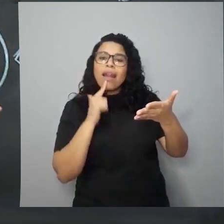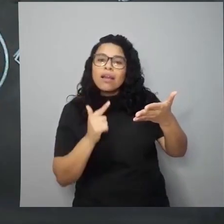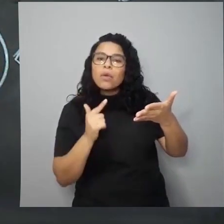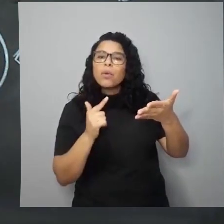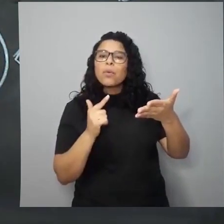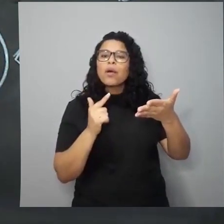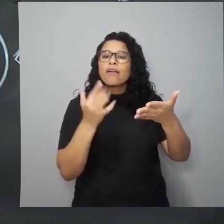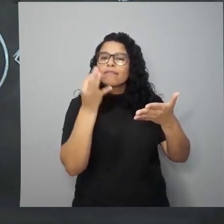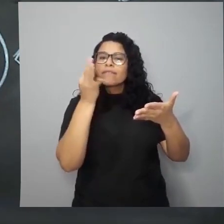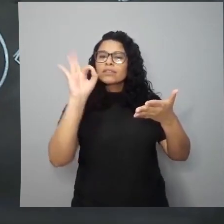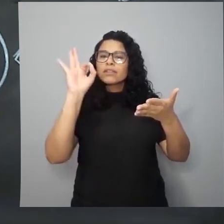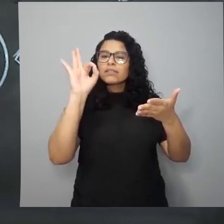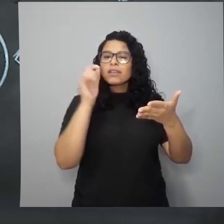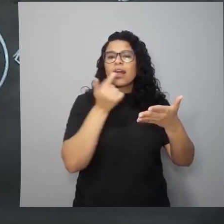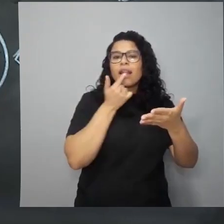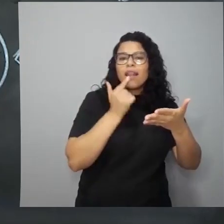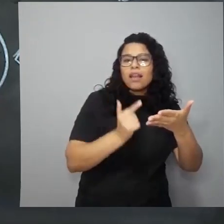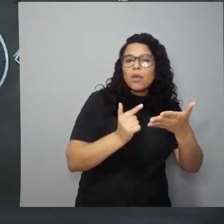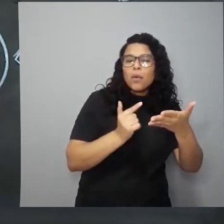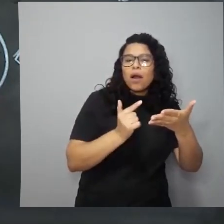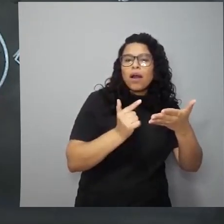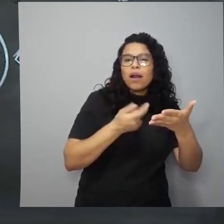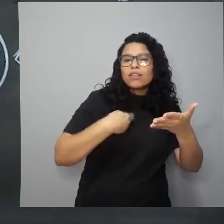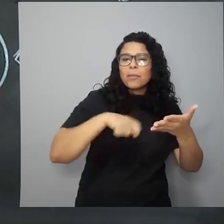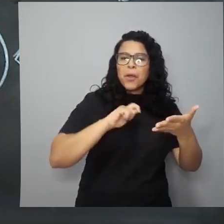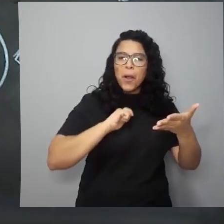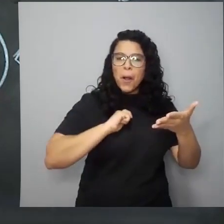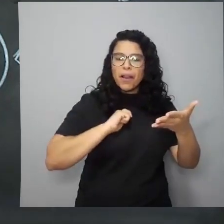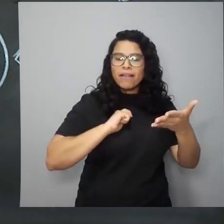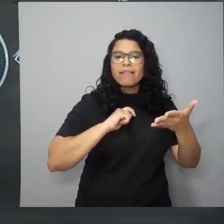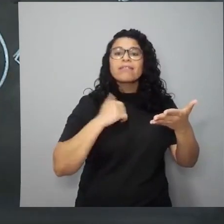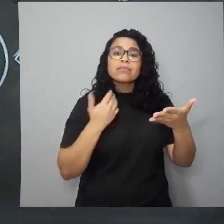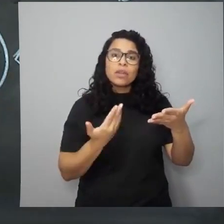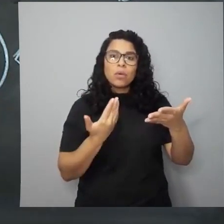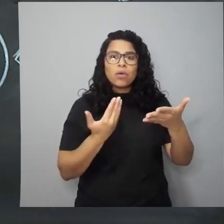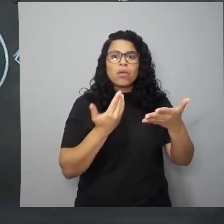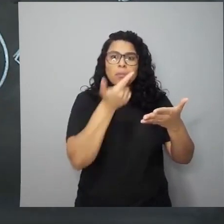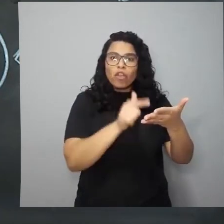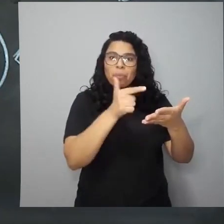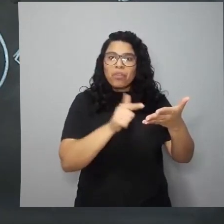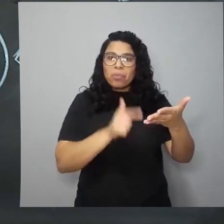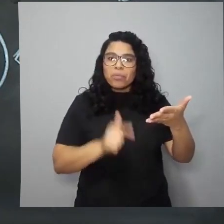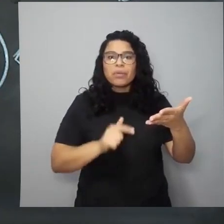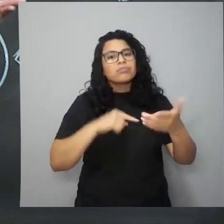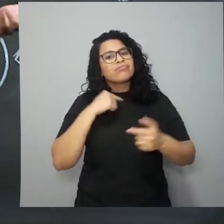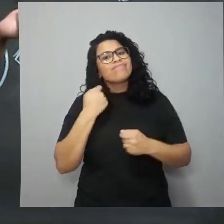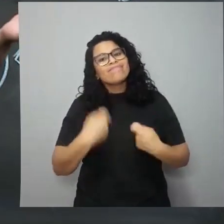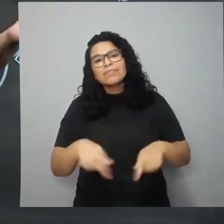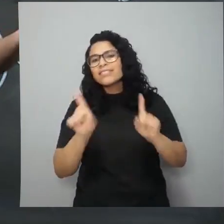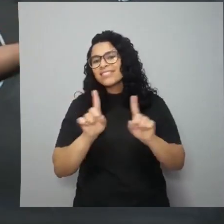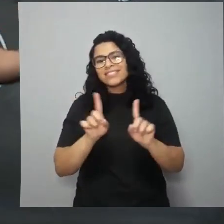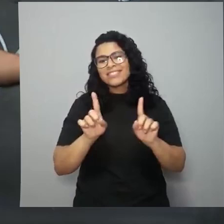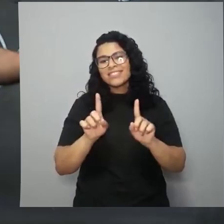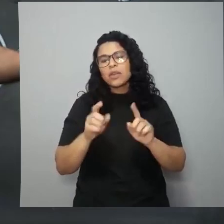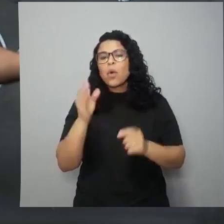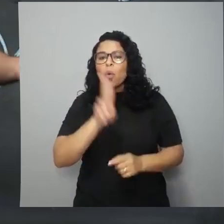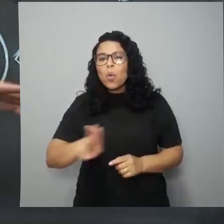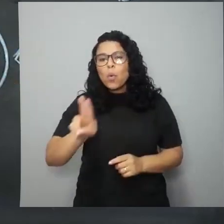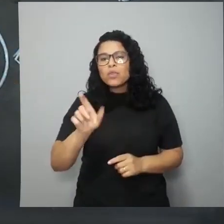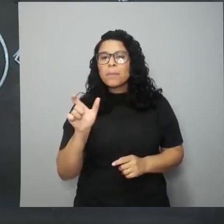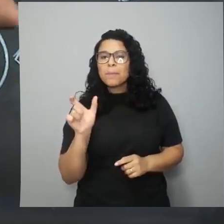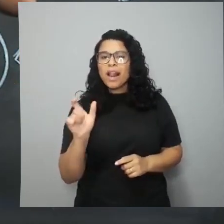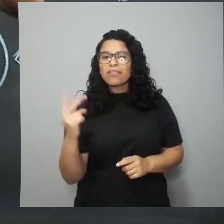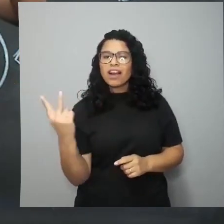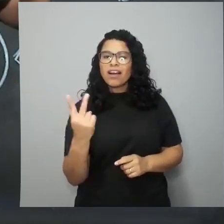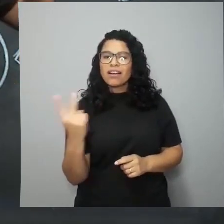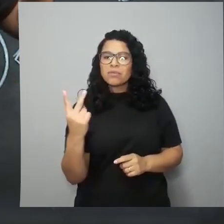expressão espanhola e francesa, você pode usar a expressão ambas, que concorda com o termo anterior. O que é que significa isso? Concordar com o termo